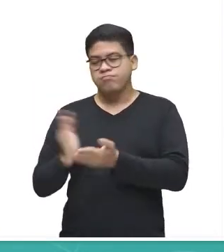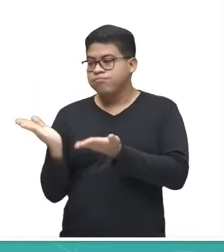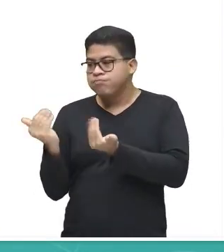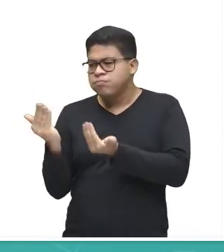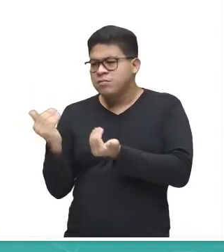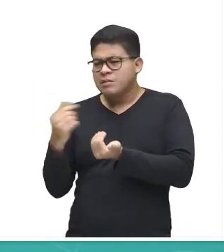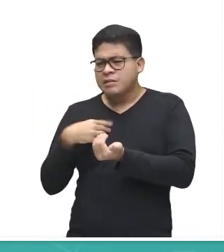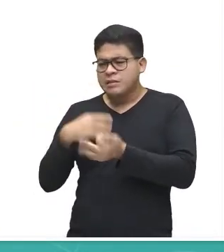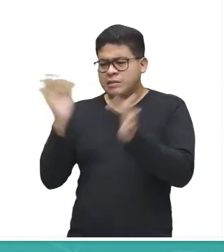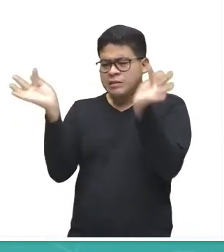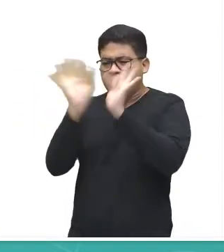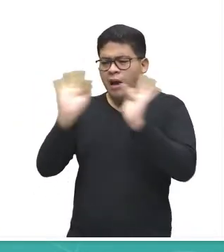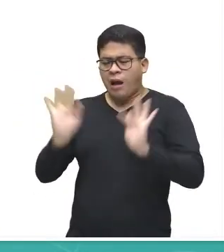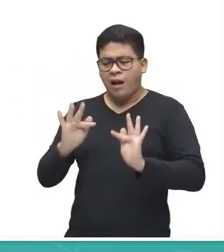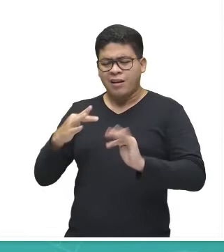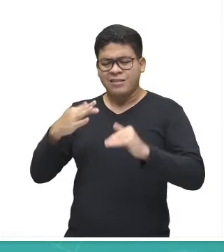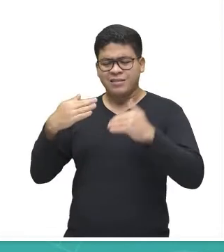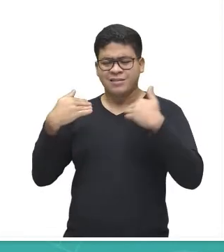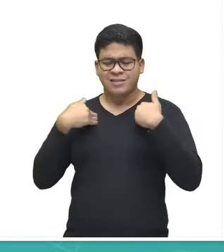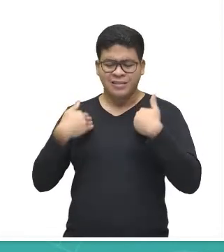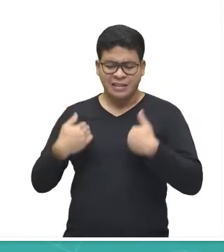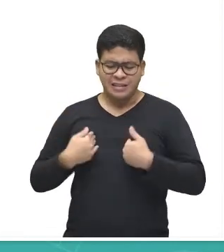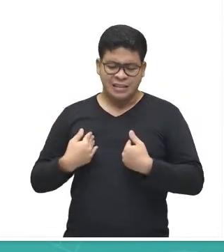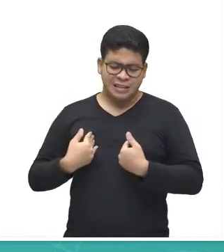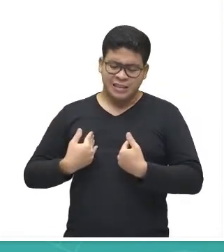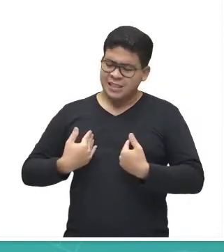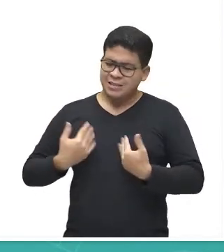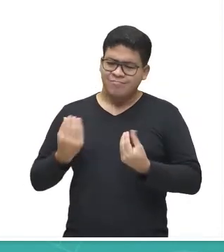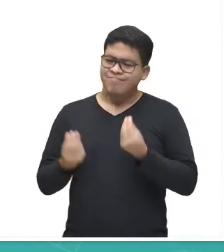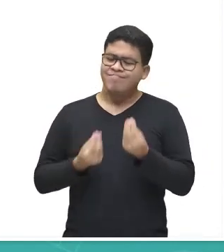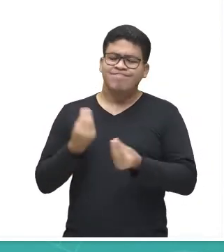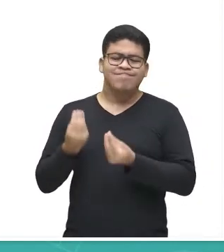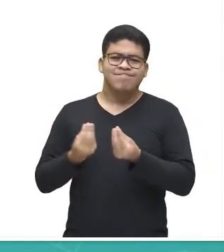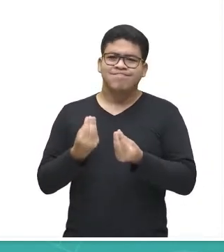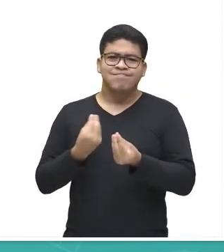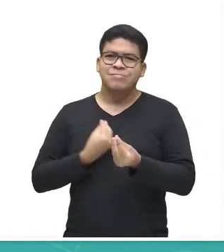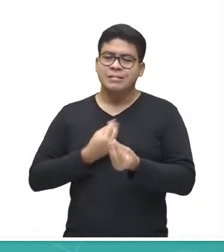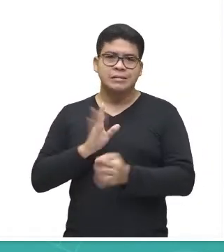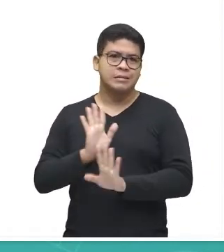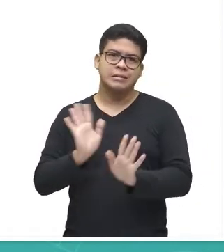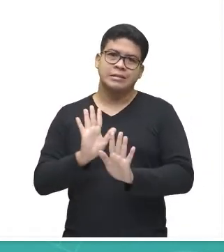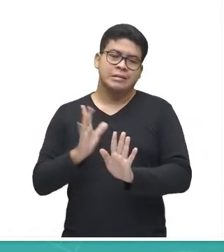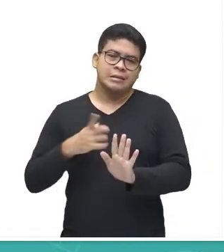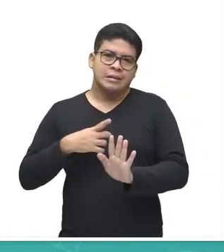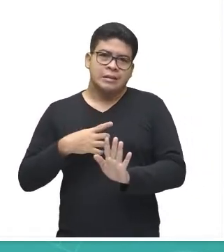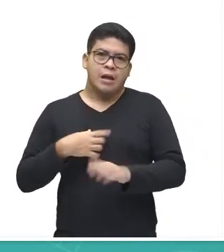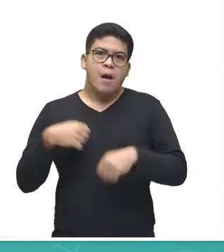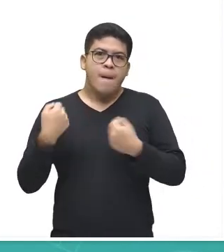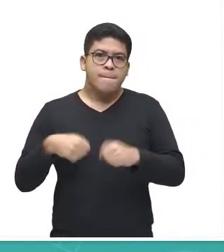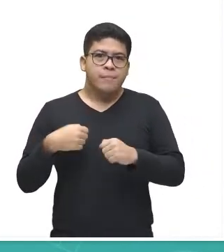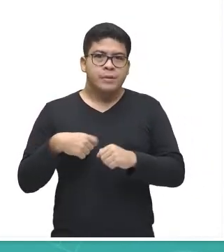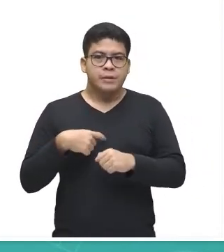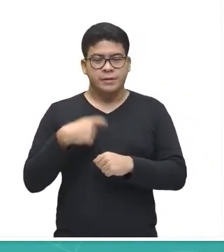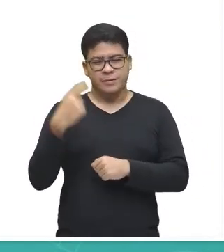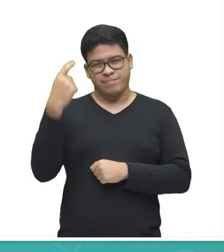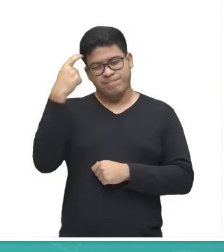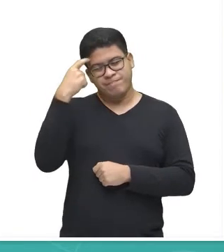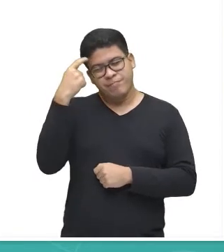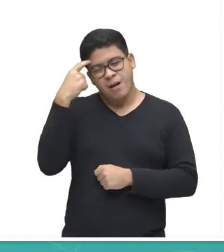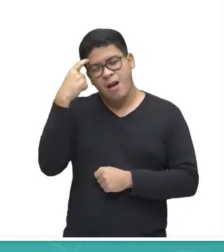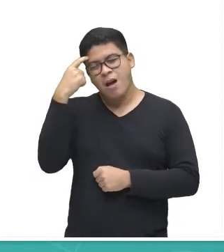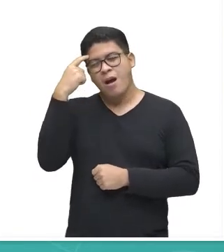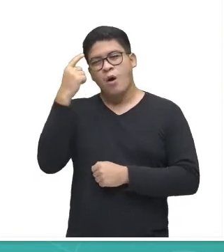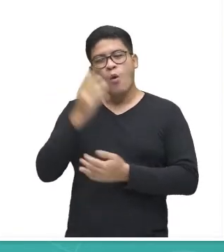fica feliz com o corpo, e isso muitas vezes pode trazer problemas como distúrbios